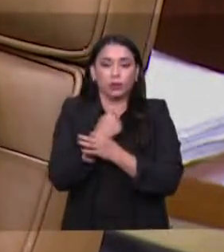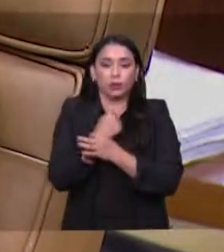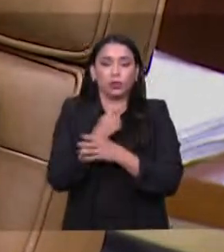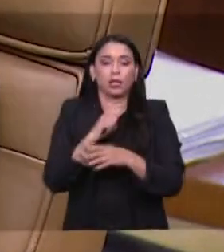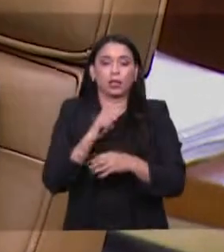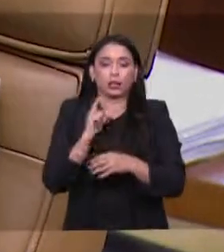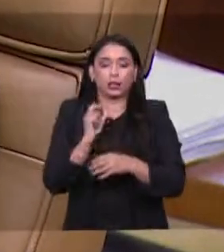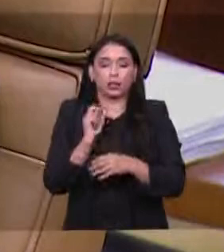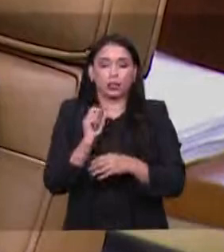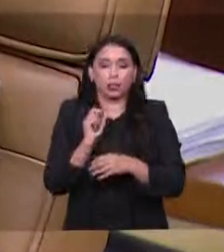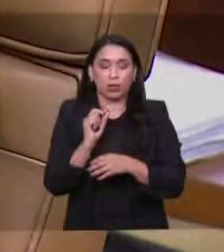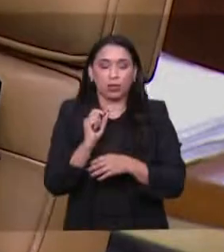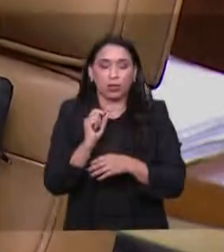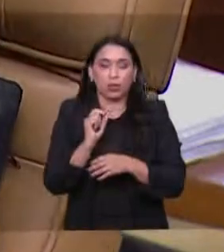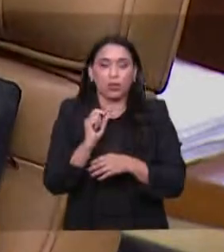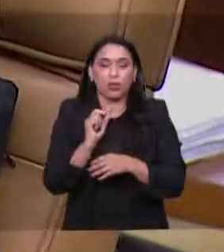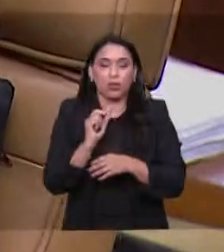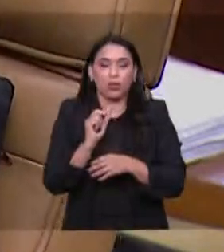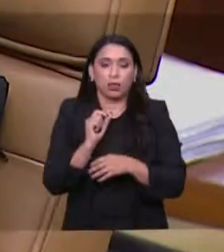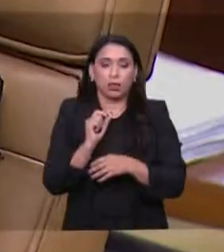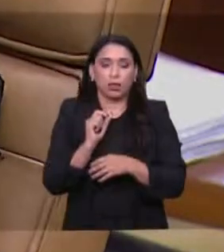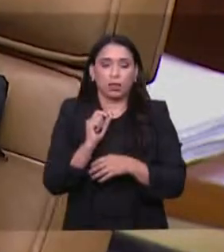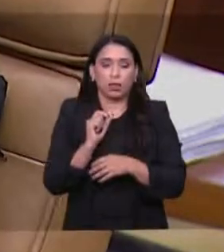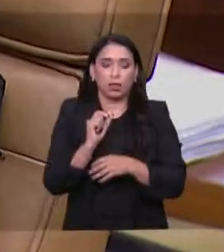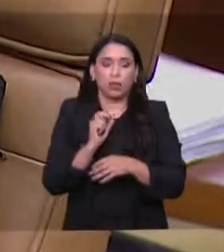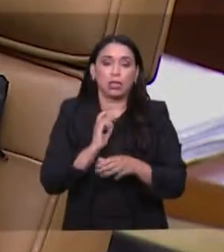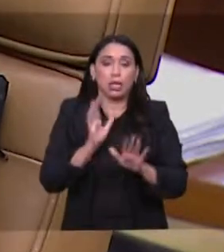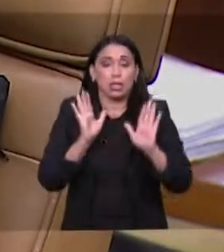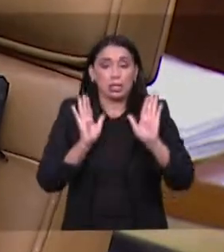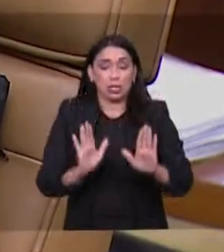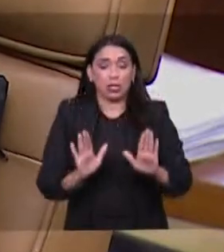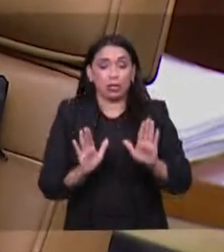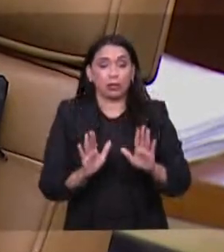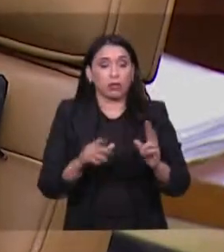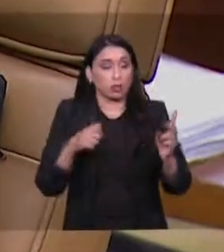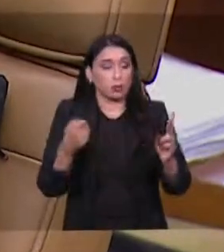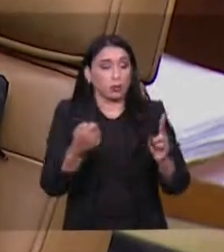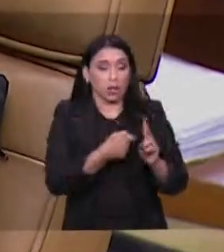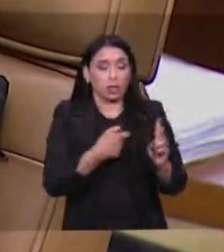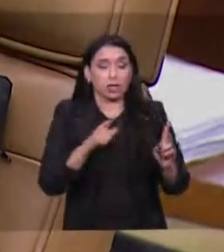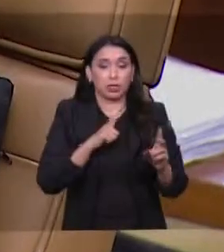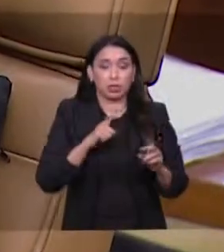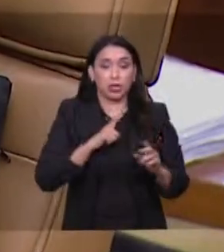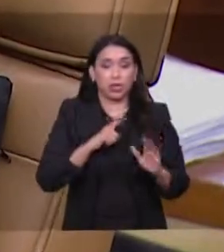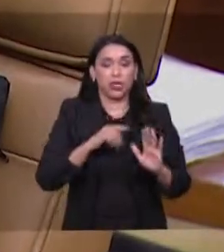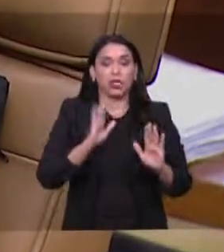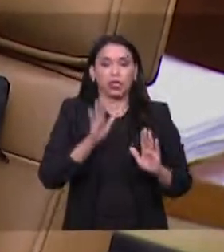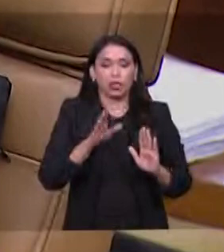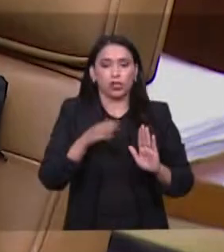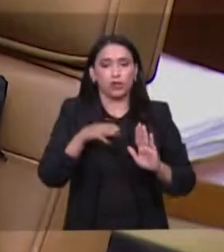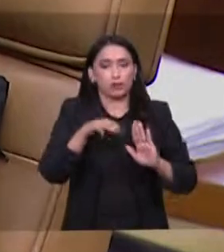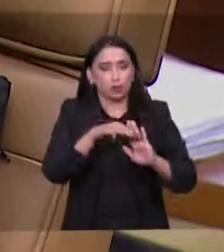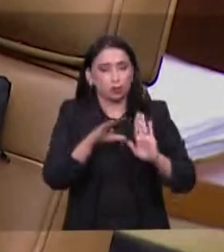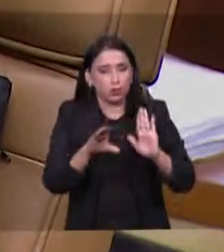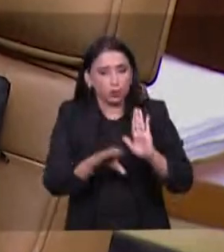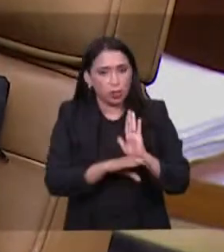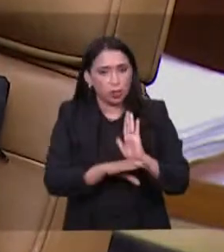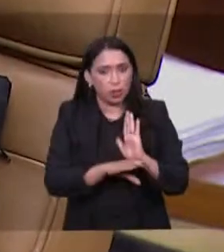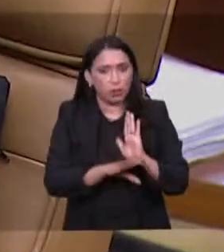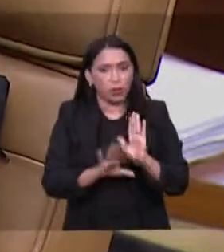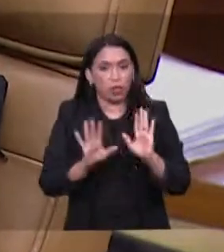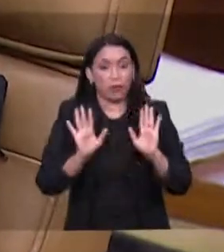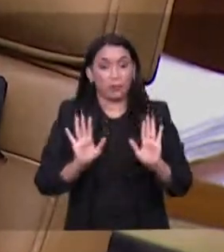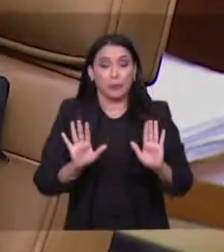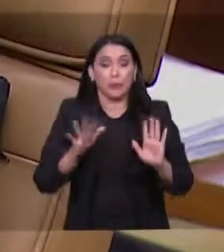as partes, o amplo acesso aos autos eventualmente acautelados. Aqui, evidentemente, que como eu entendo também